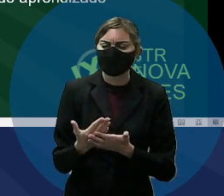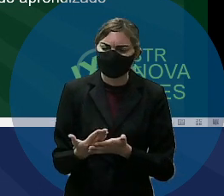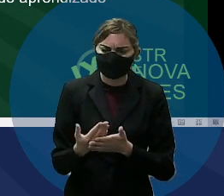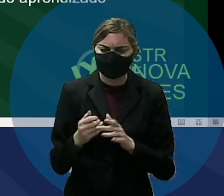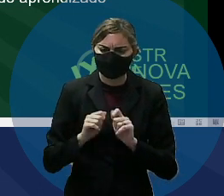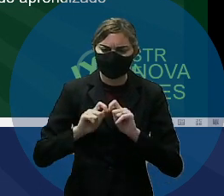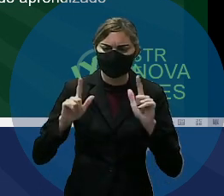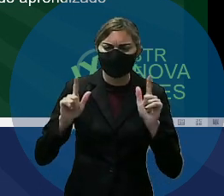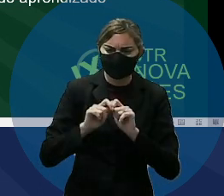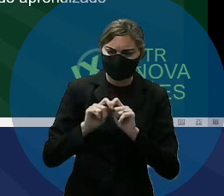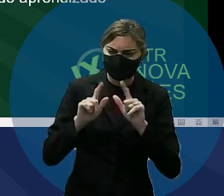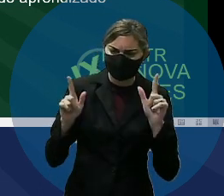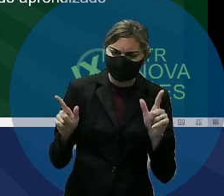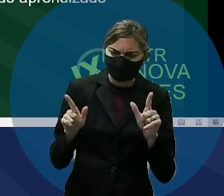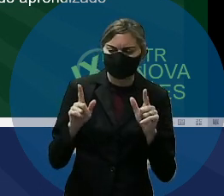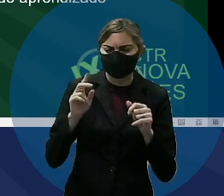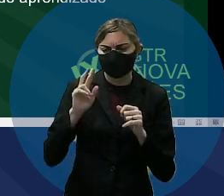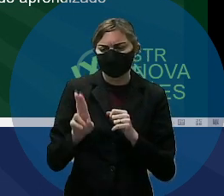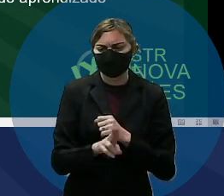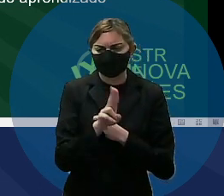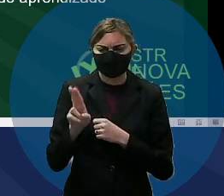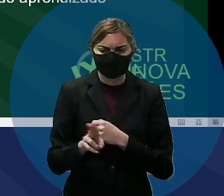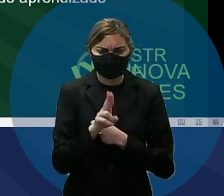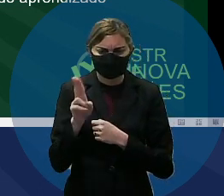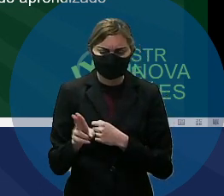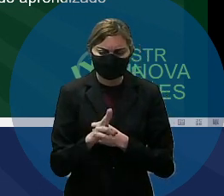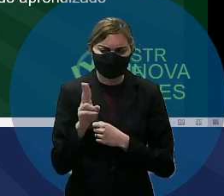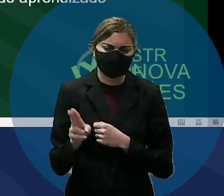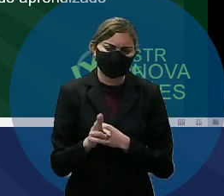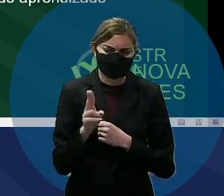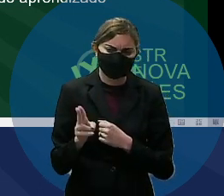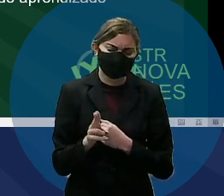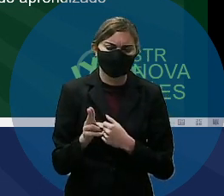quadros, utilizando o